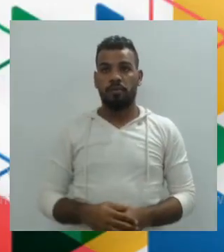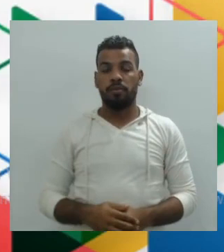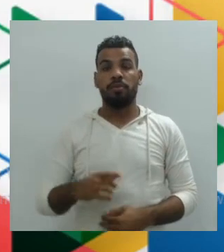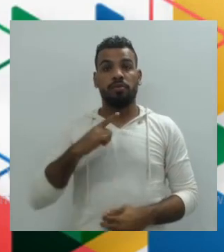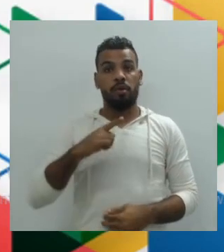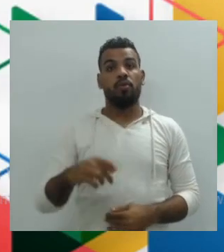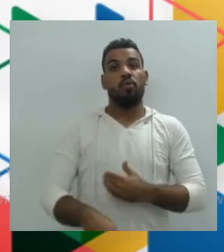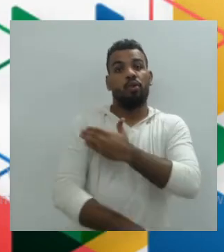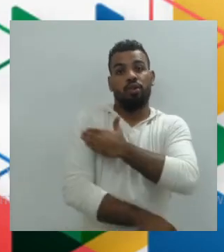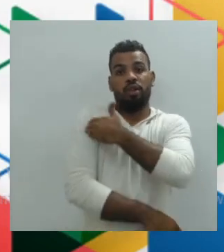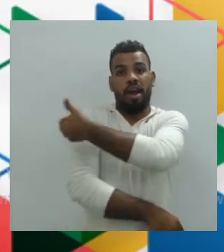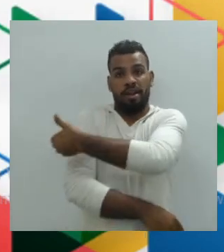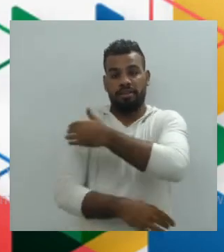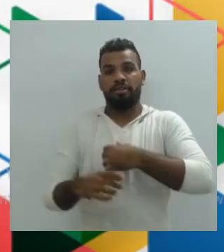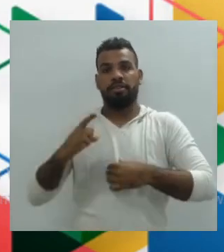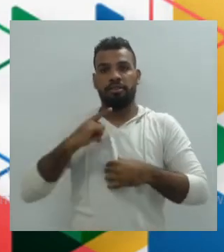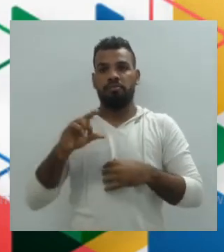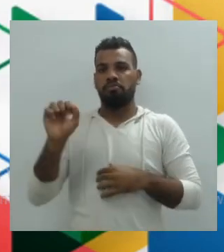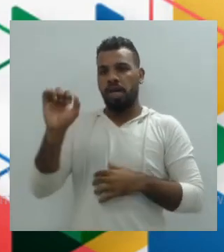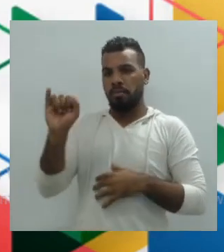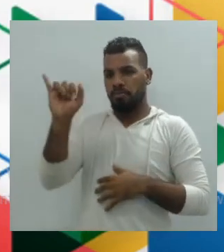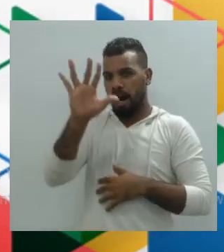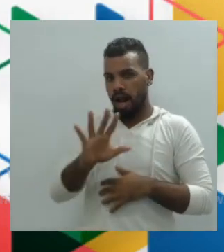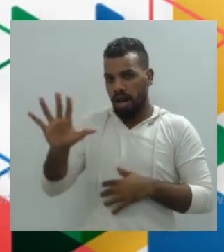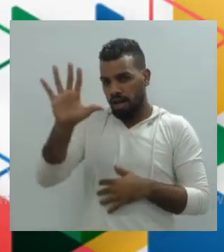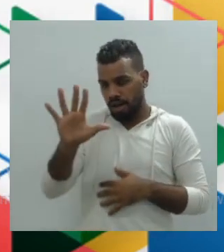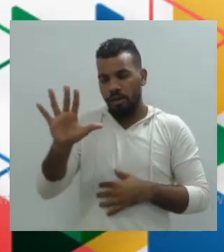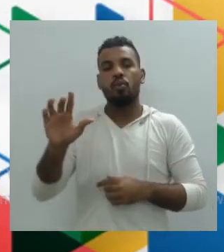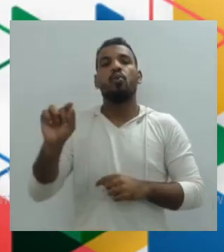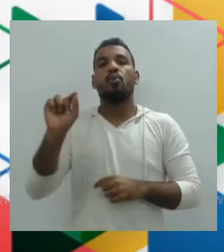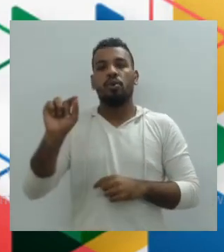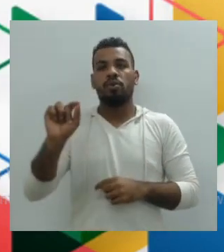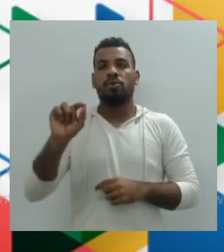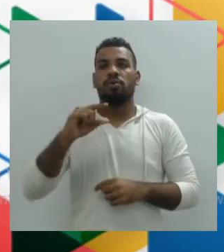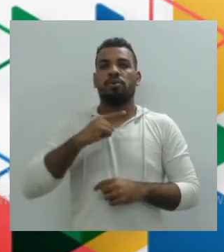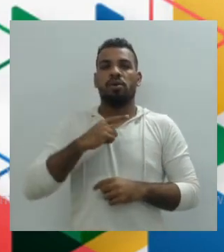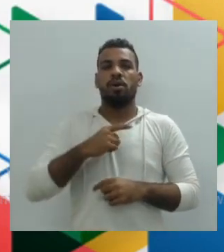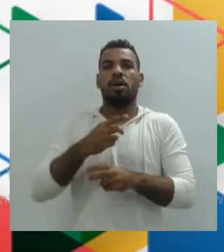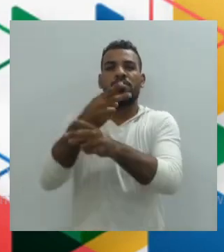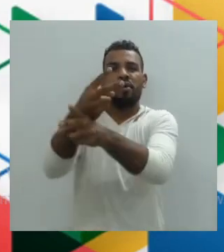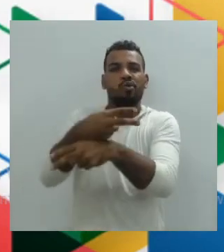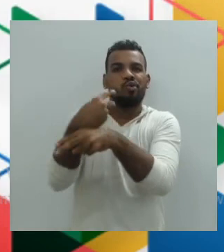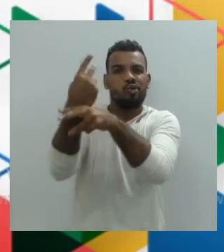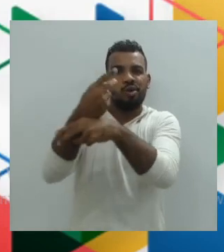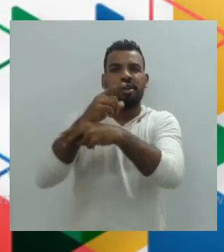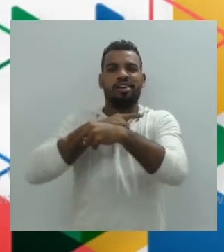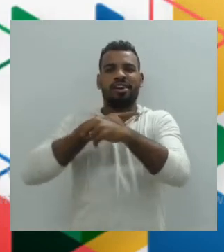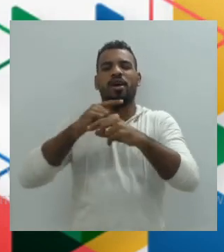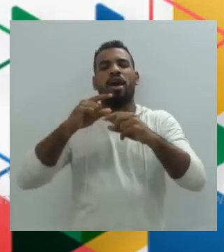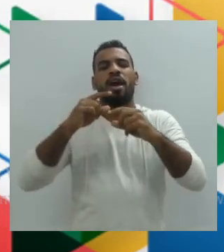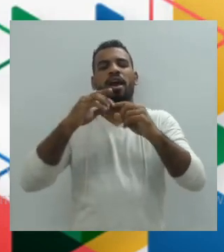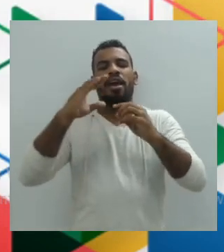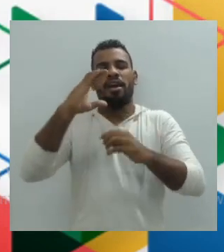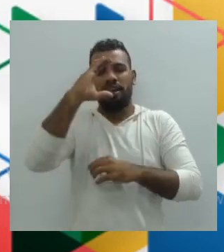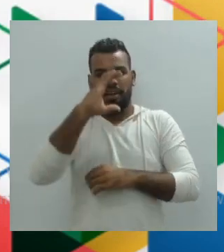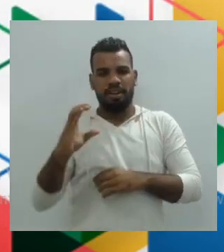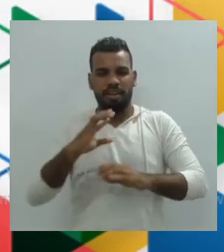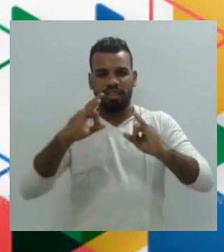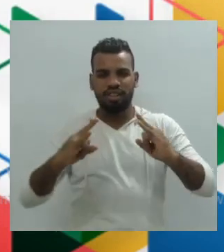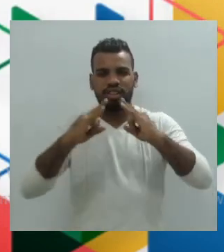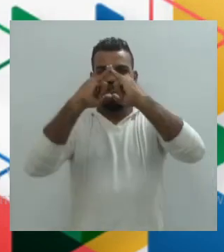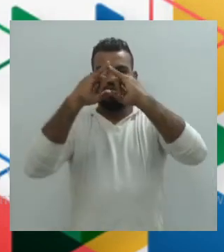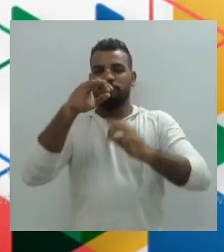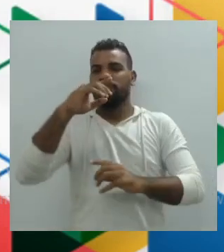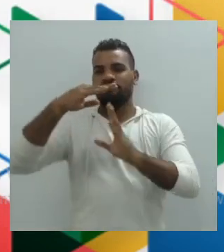uma imagem extraída de um detalhe do afresco da Capela Sistina, do teto da Capela Sistina, onde nós vemos